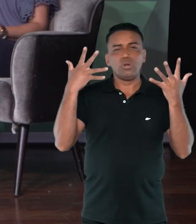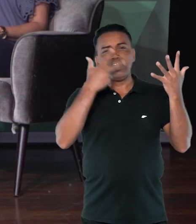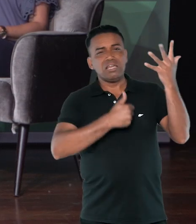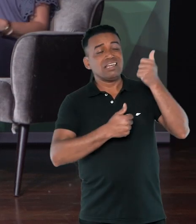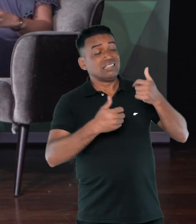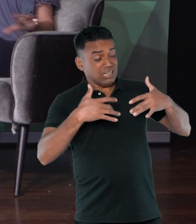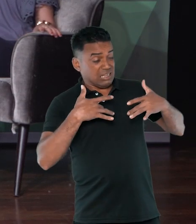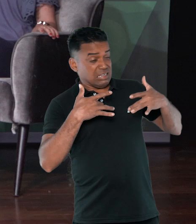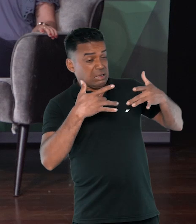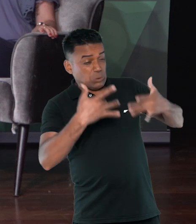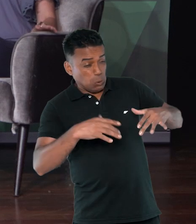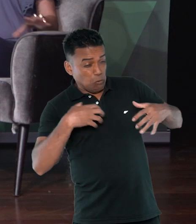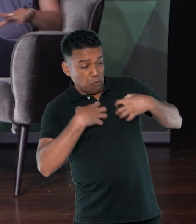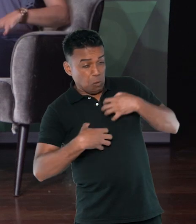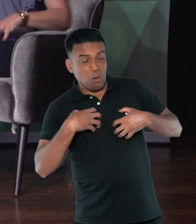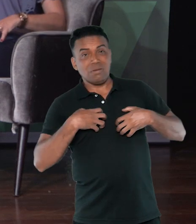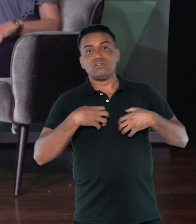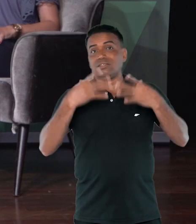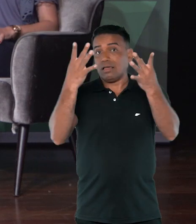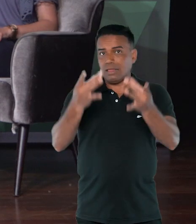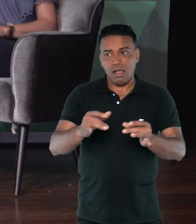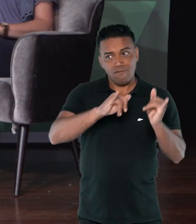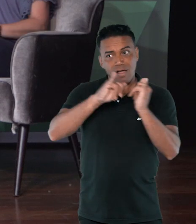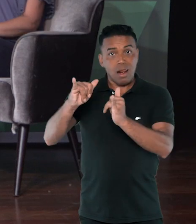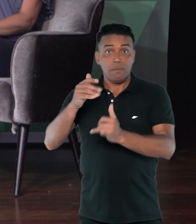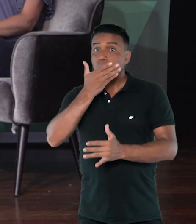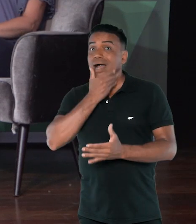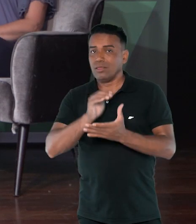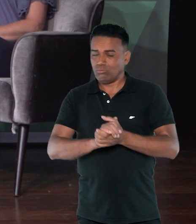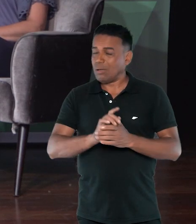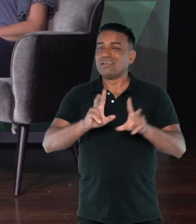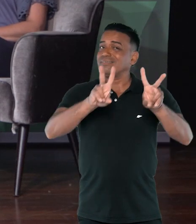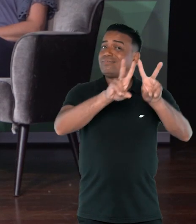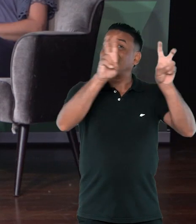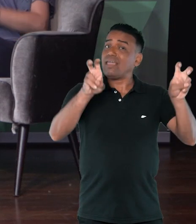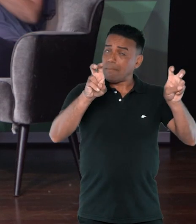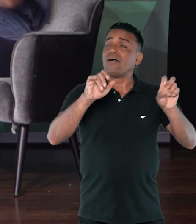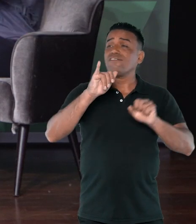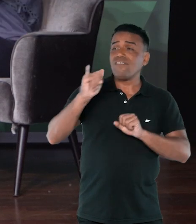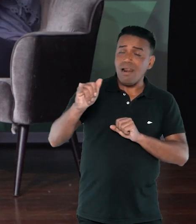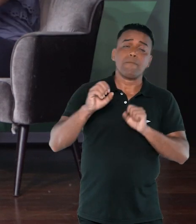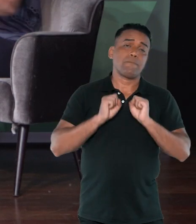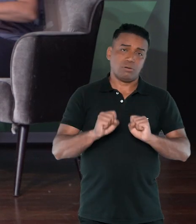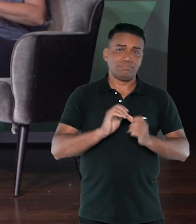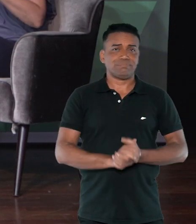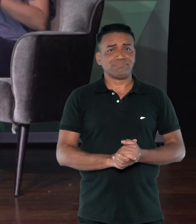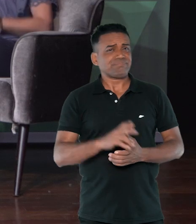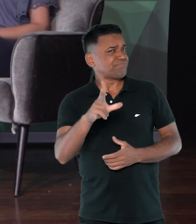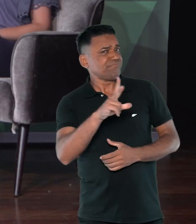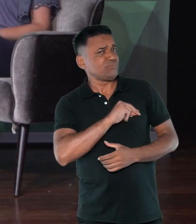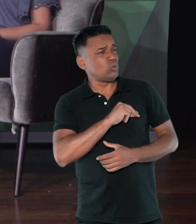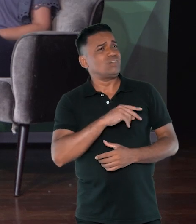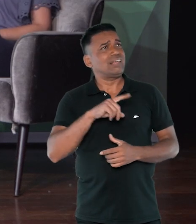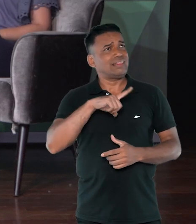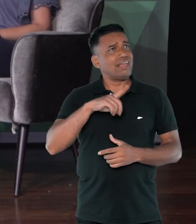nossa, hoje teve traição, hoje foi muito choro, né? E eu adoro dar caixa de lenço, porque eu acho que tem que